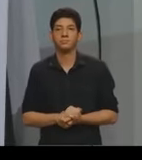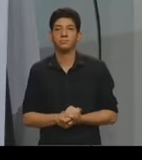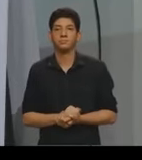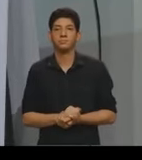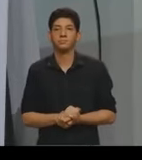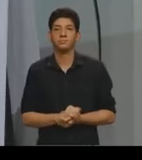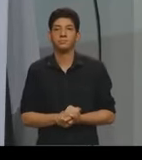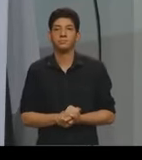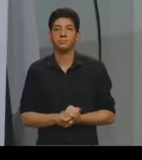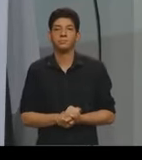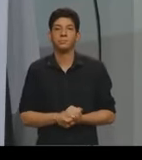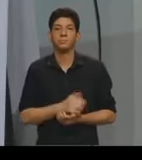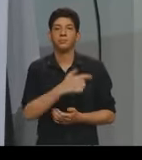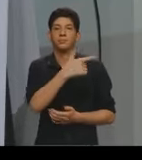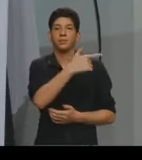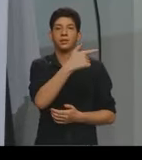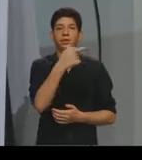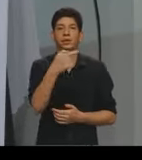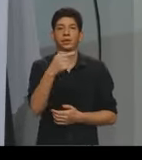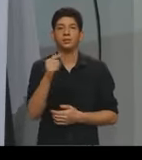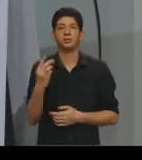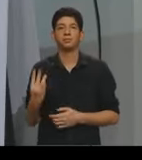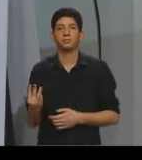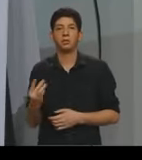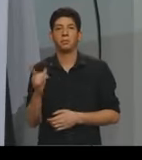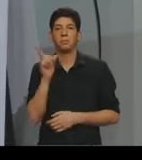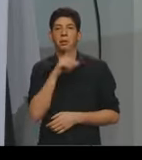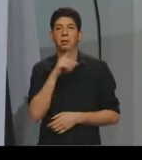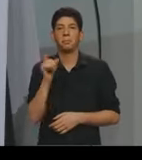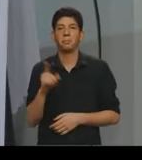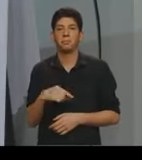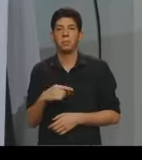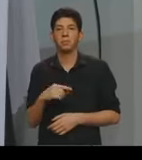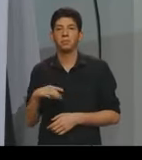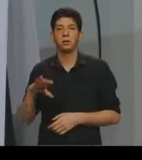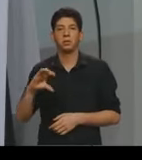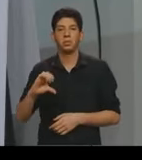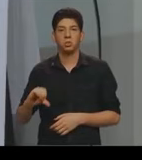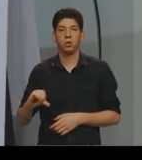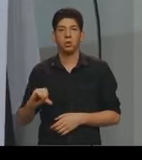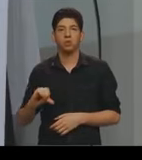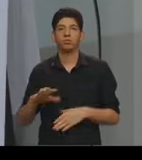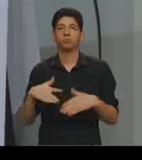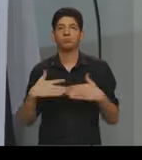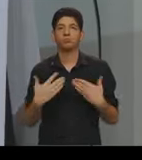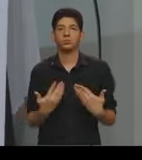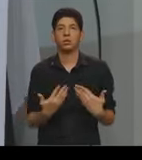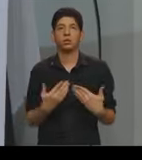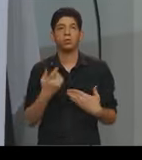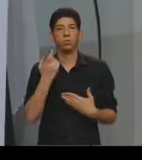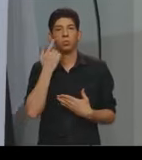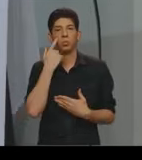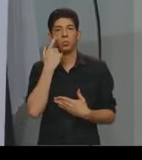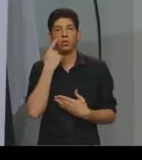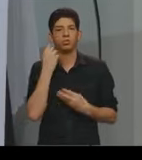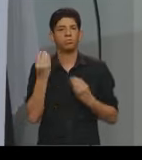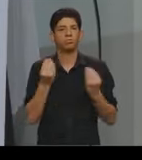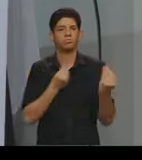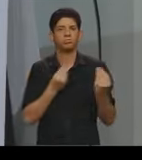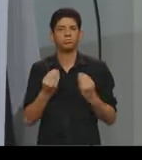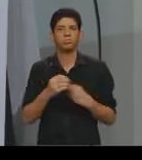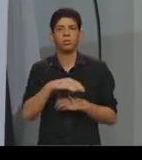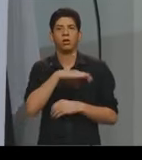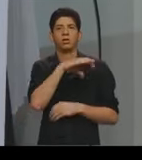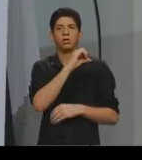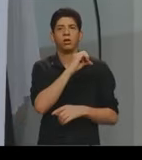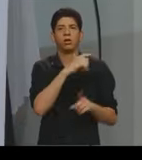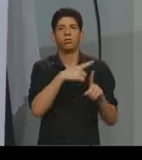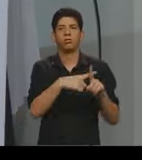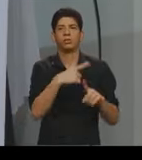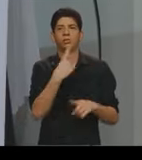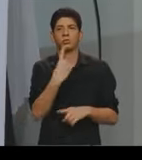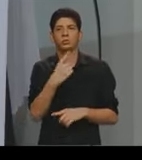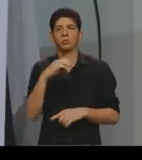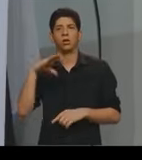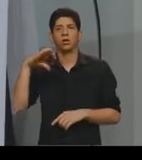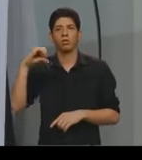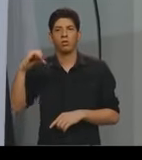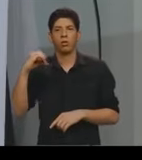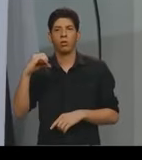Simplifica o 27 com 3, divide por 3 aqui, vai dar 9, aqui 1. Então, nós temos o resultado